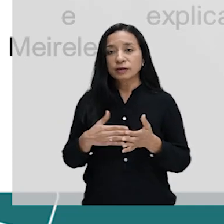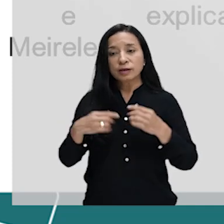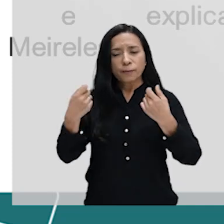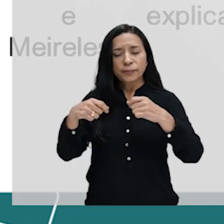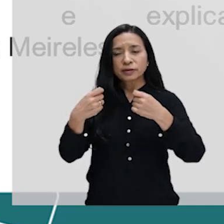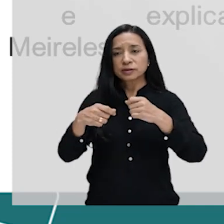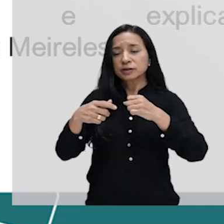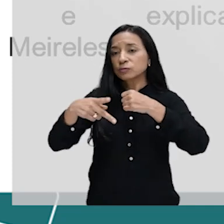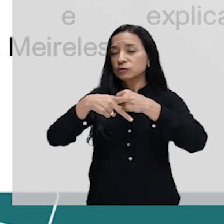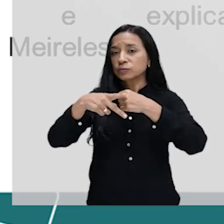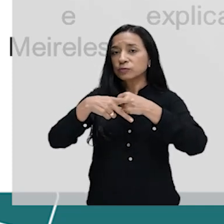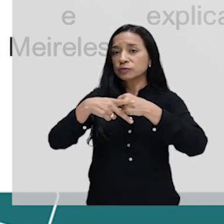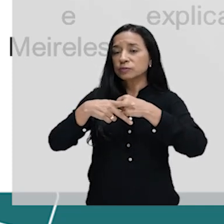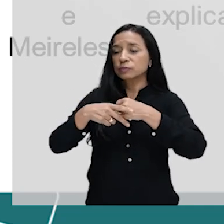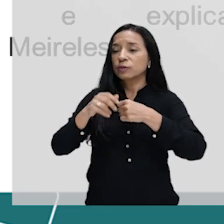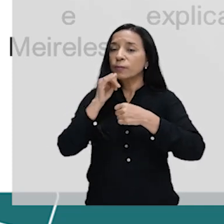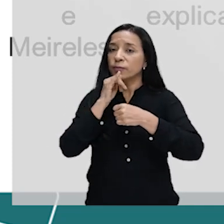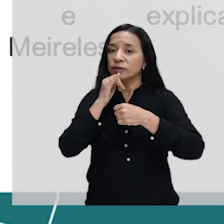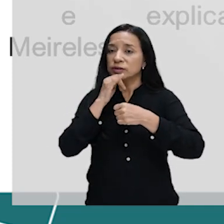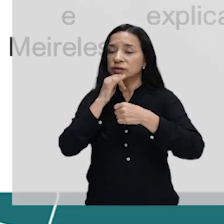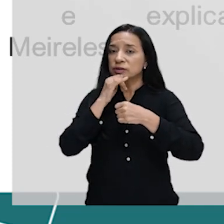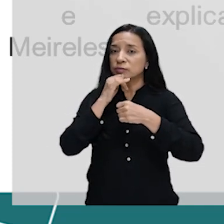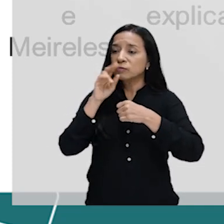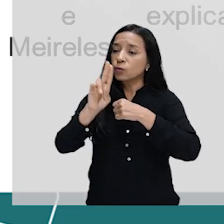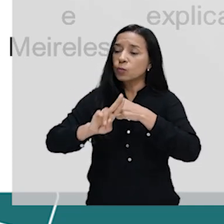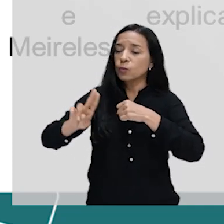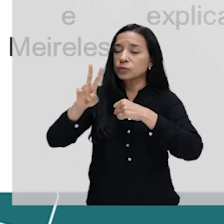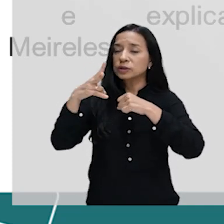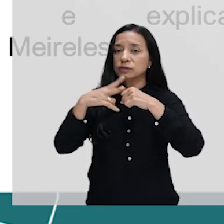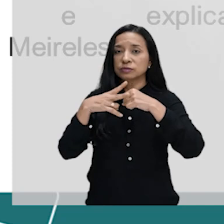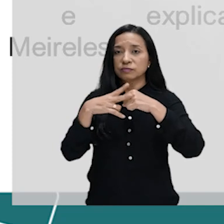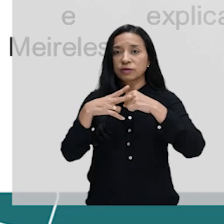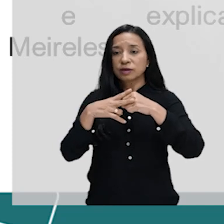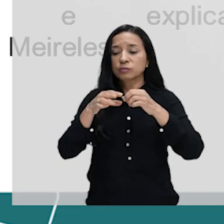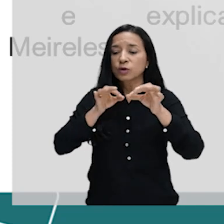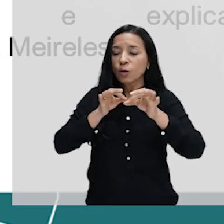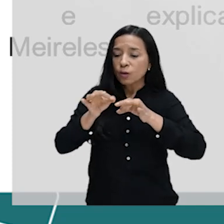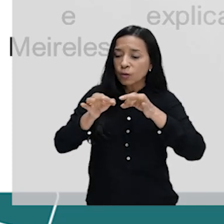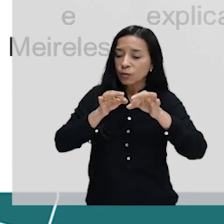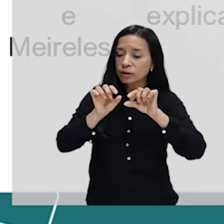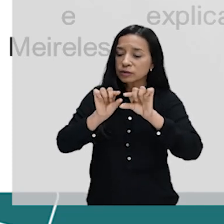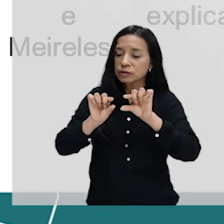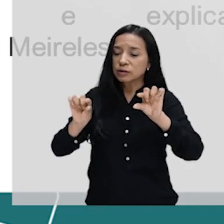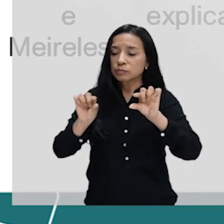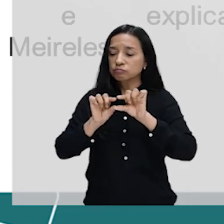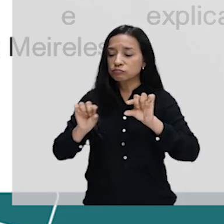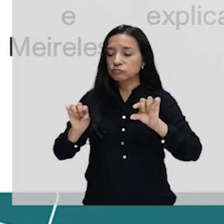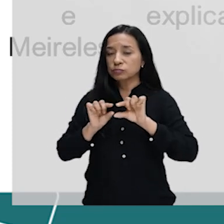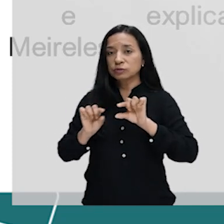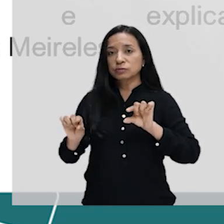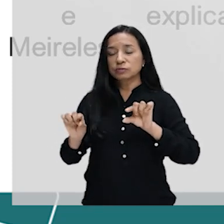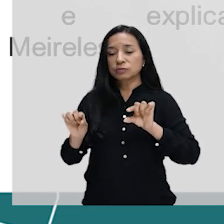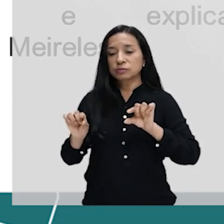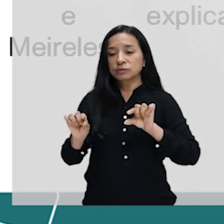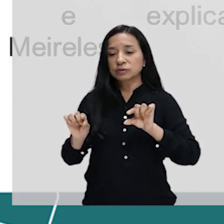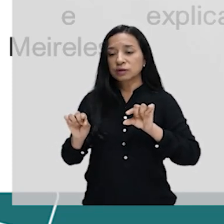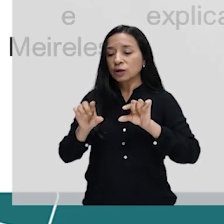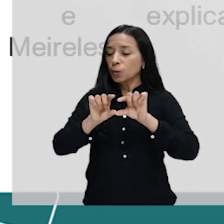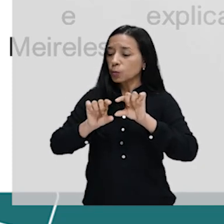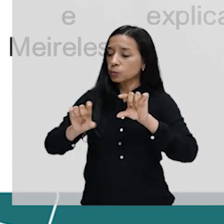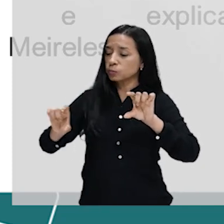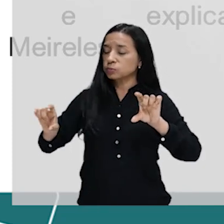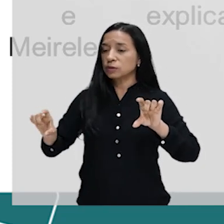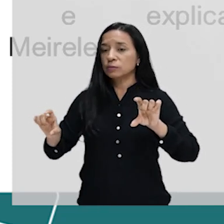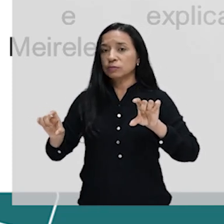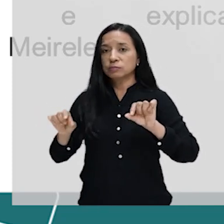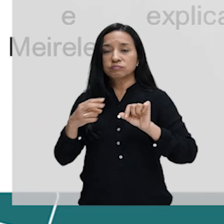necessita dos pronomes na hora que nós vamos conjugar os verbos, na hora que nós vamos formar as nossas orações, né? Formar os nossos períodos. Não